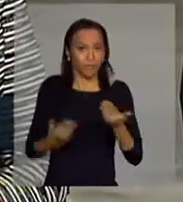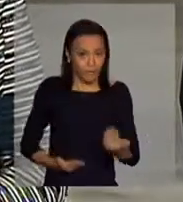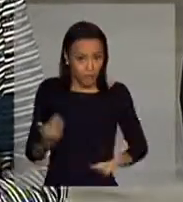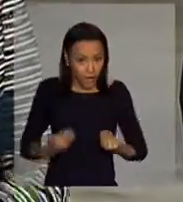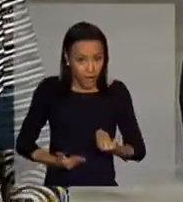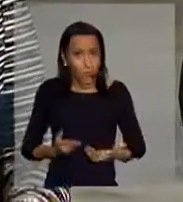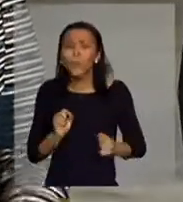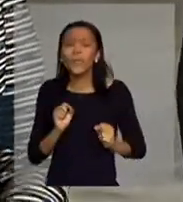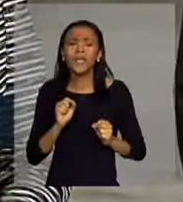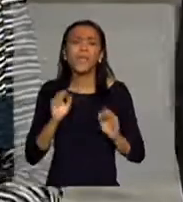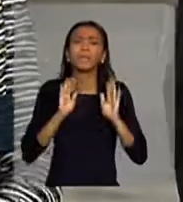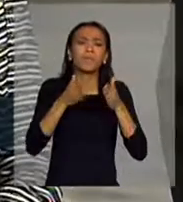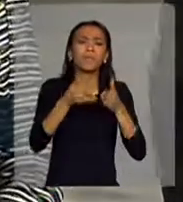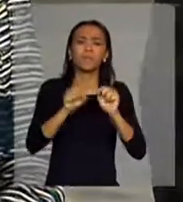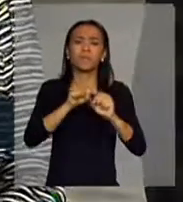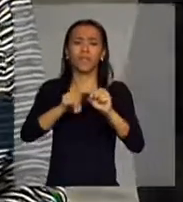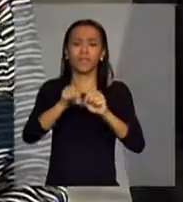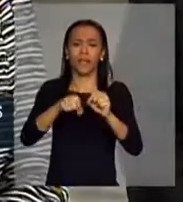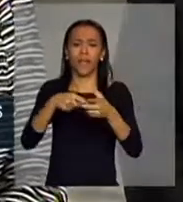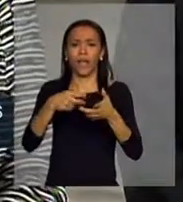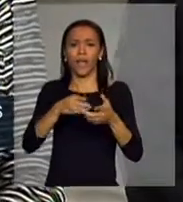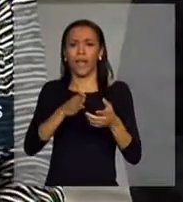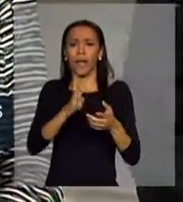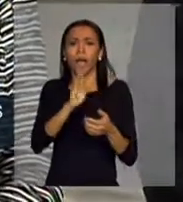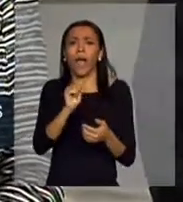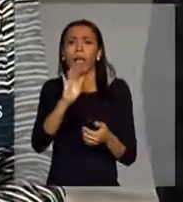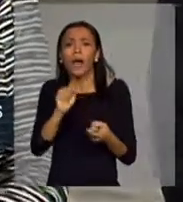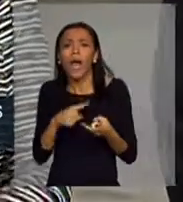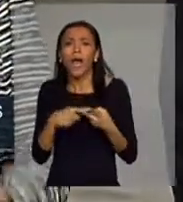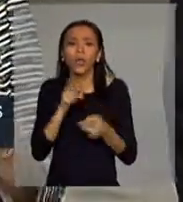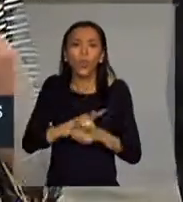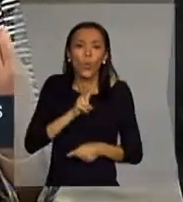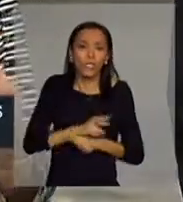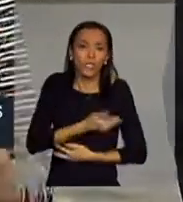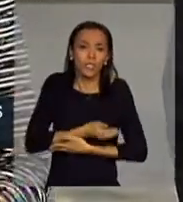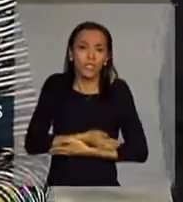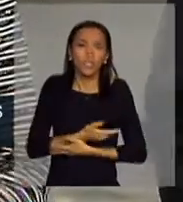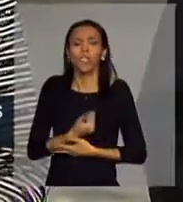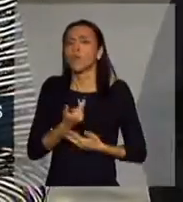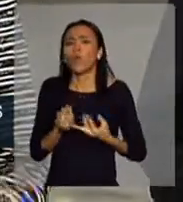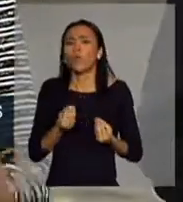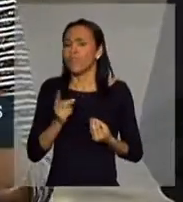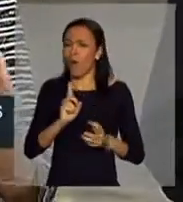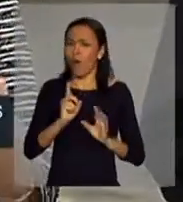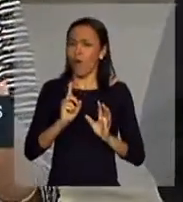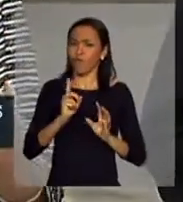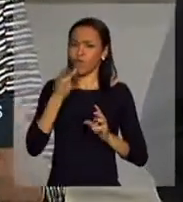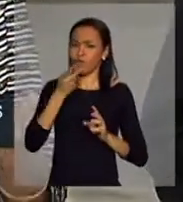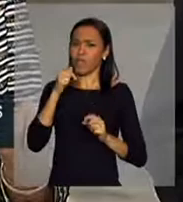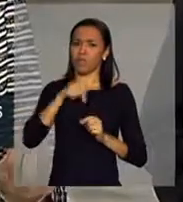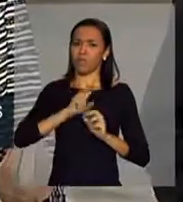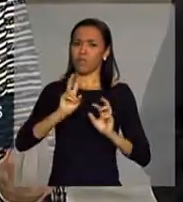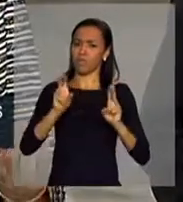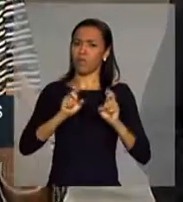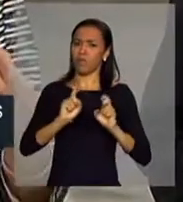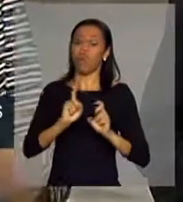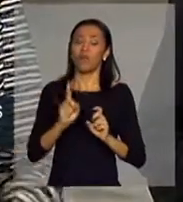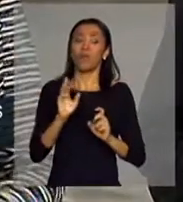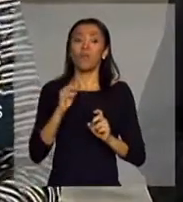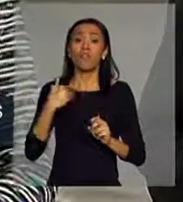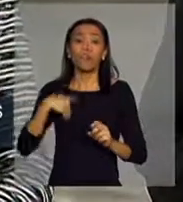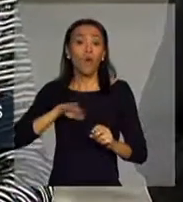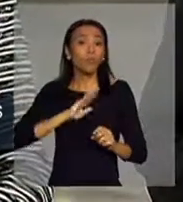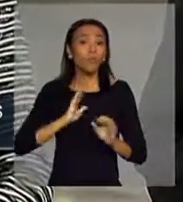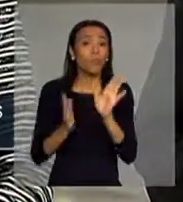específica. O que é específico? Por exemplo, babá e cuidador? Não, nós não entramos nesse mérito, mas nós estamos propondo